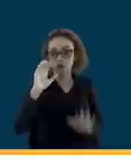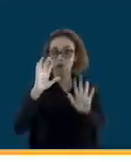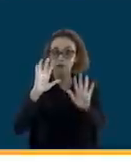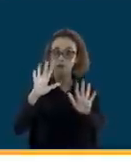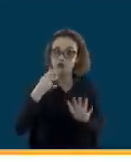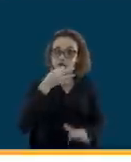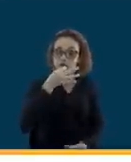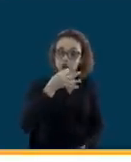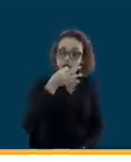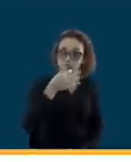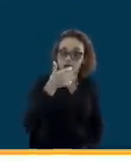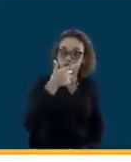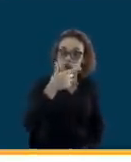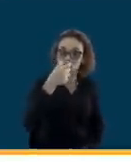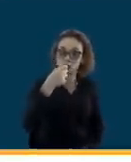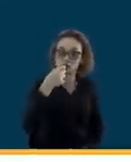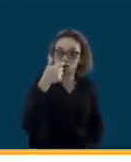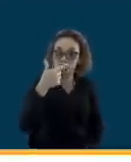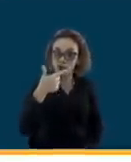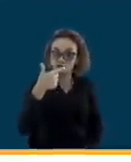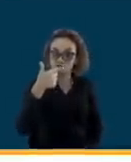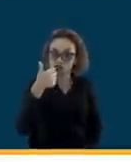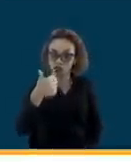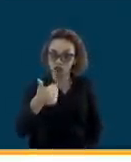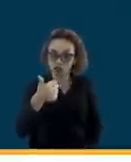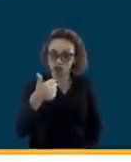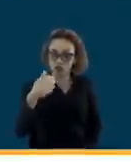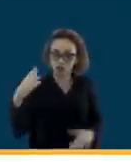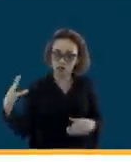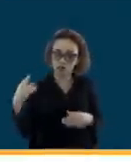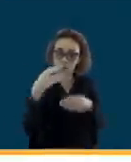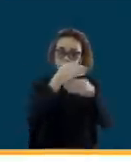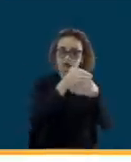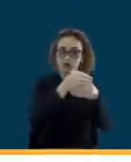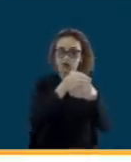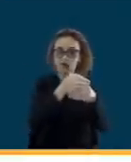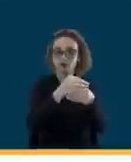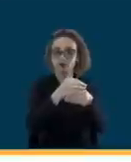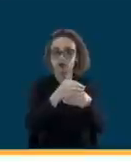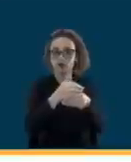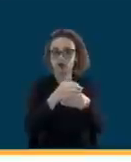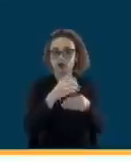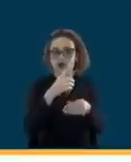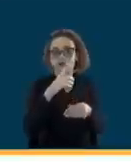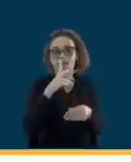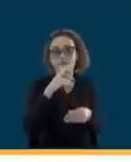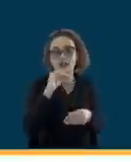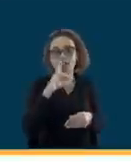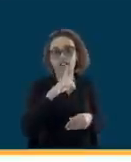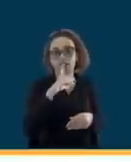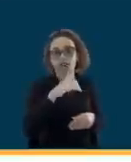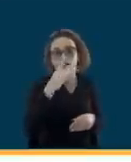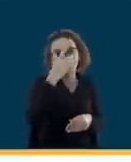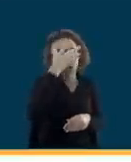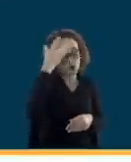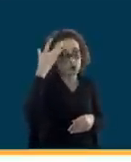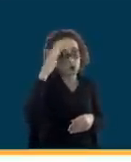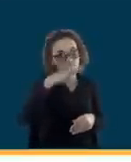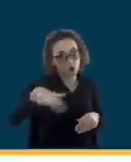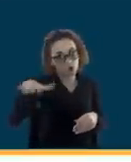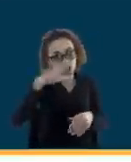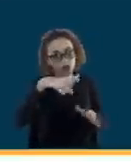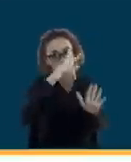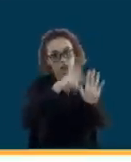2021, né? Também para complementar, que aí a gente vai ter um quadro de pessoas, espaços, projetos, né,